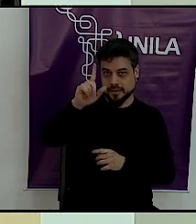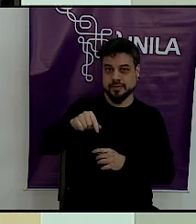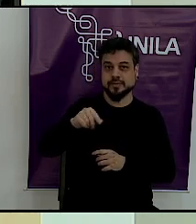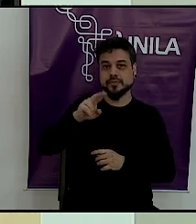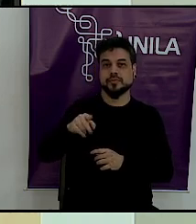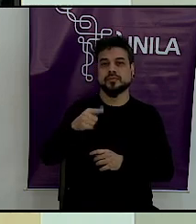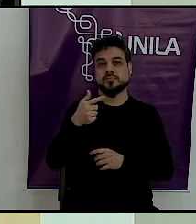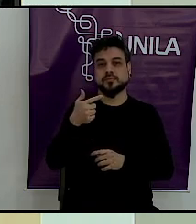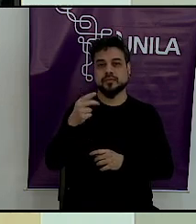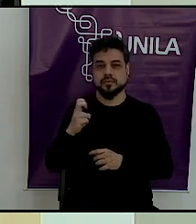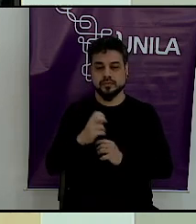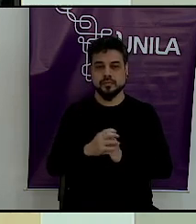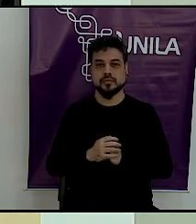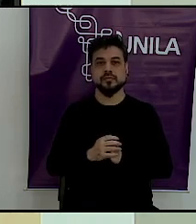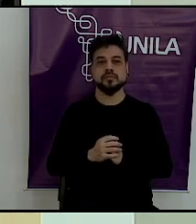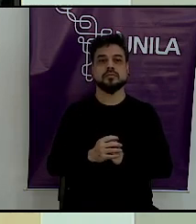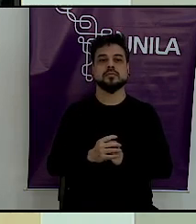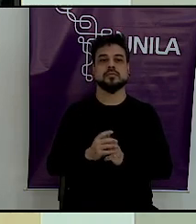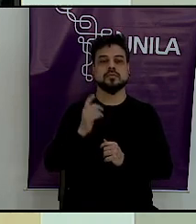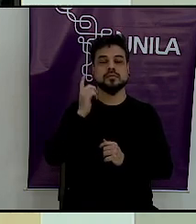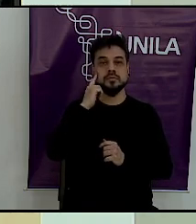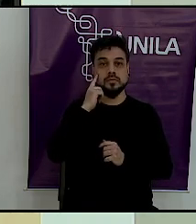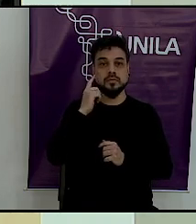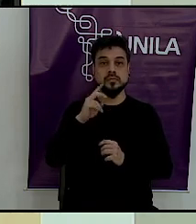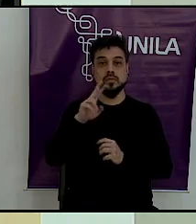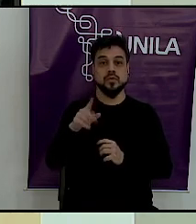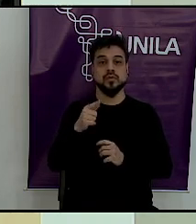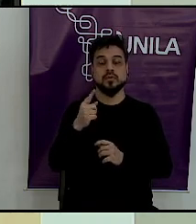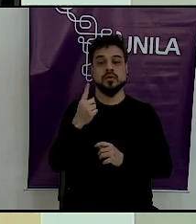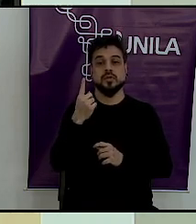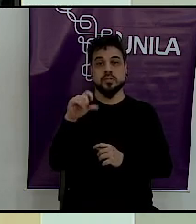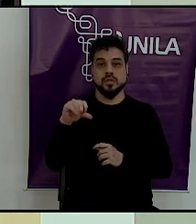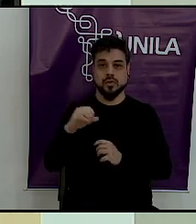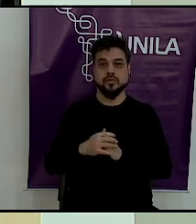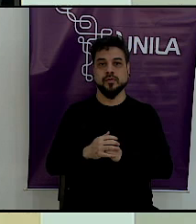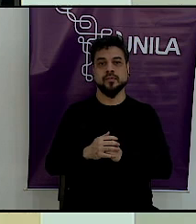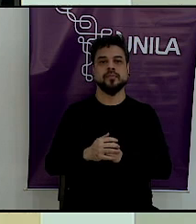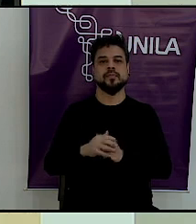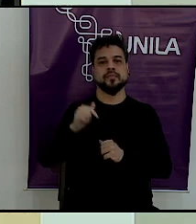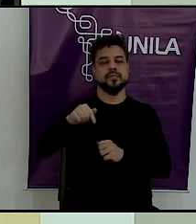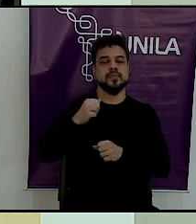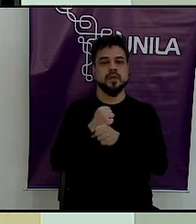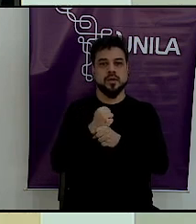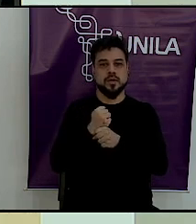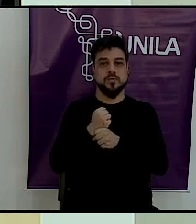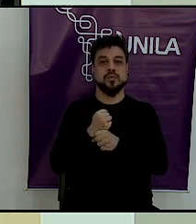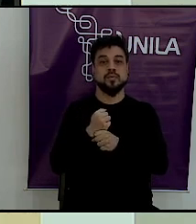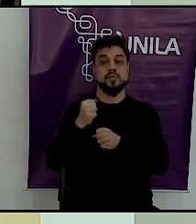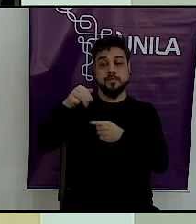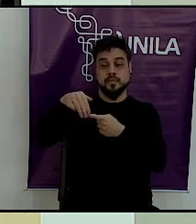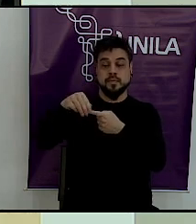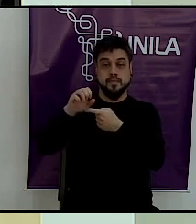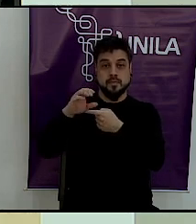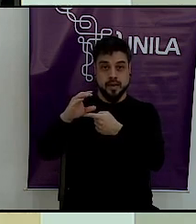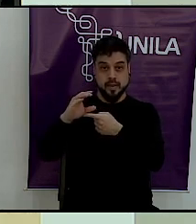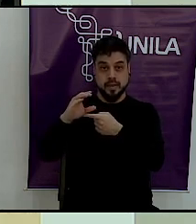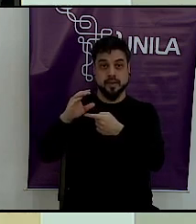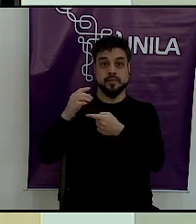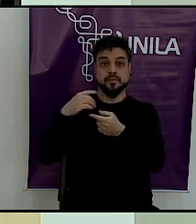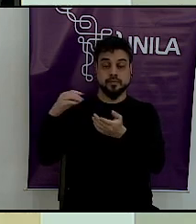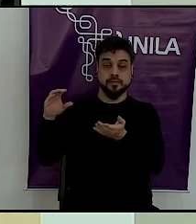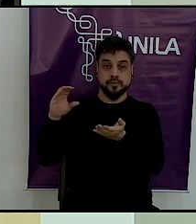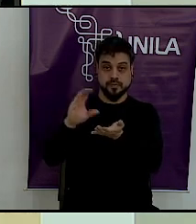2025 equivale ao ano de 2019. Então esse ano, apesar do aumento que o MEC está distribuindo às federais, ainda é